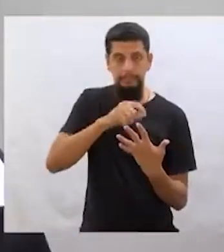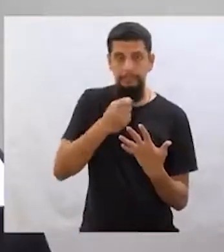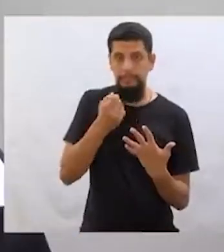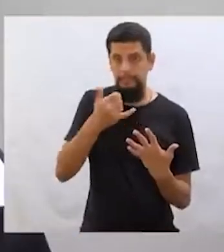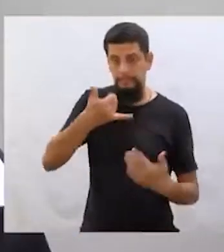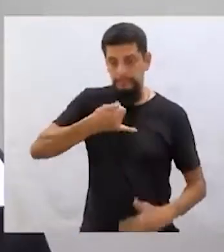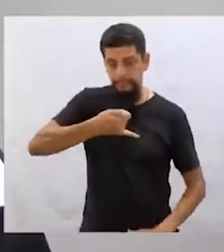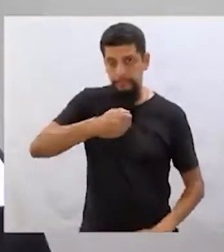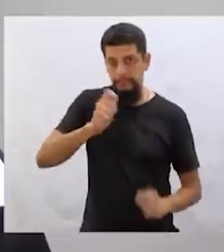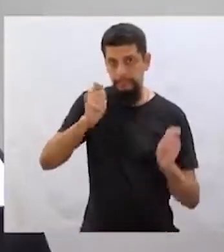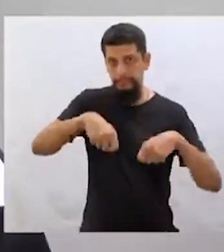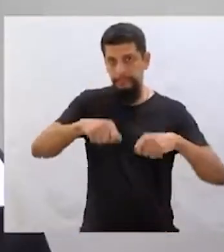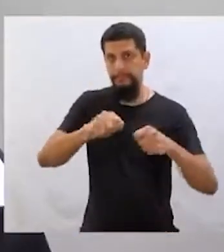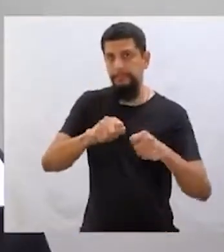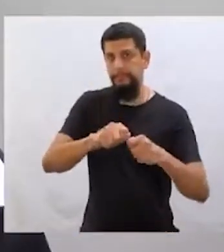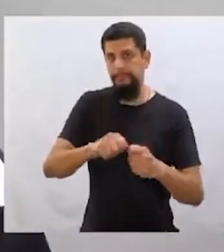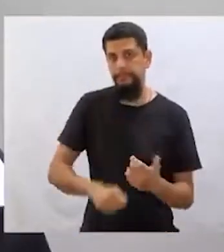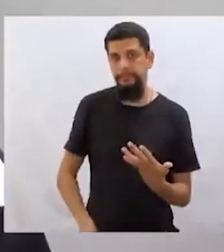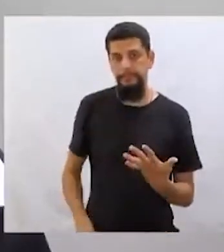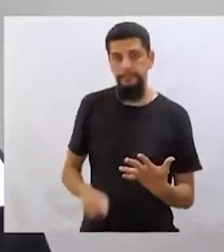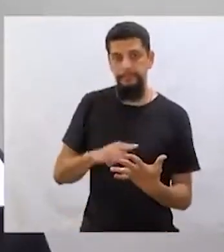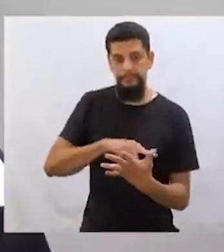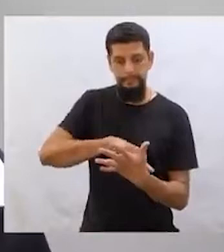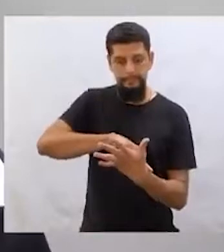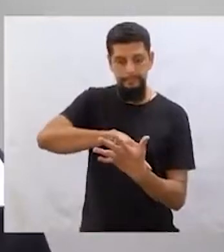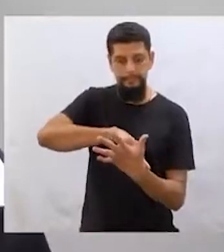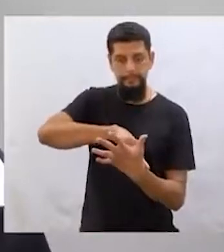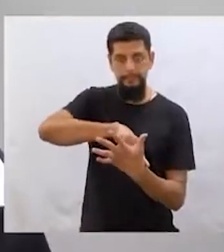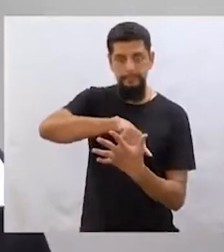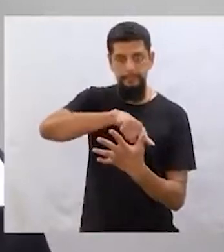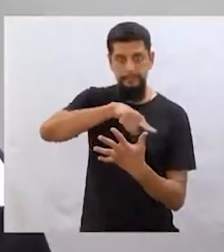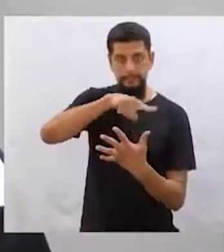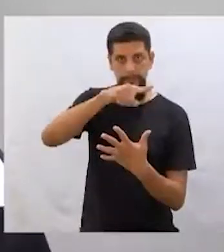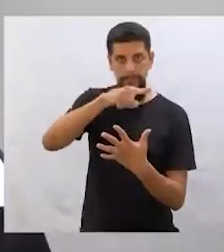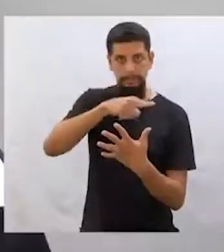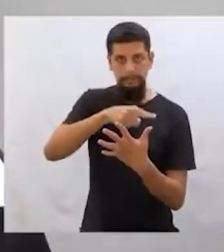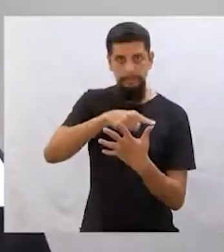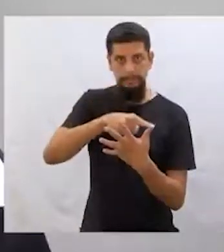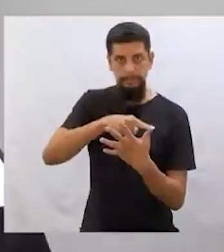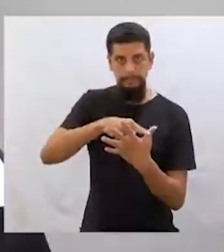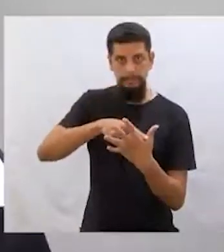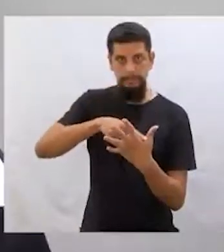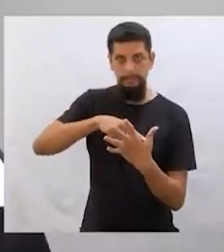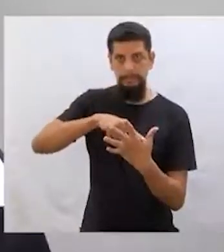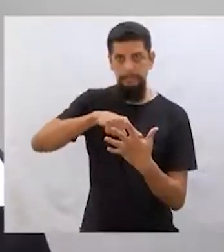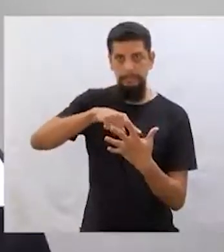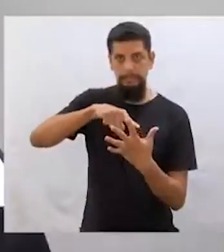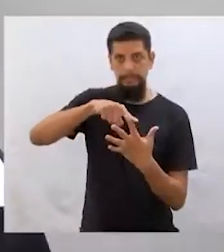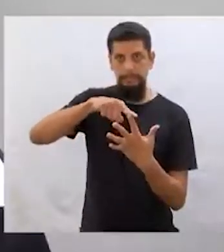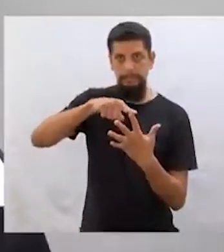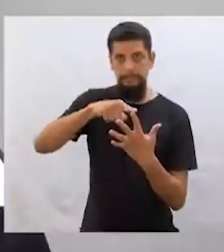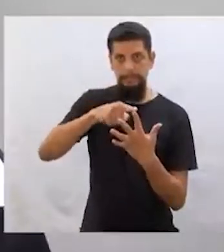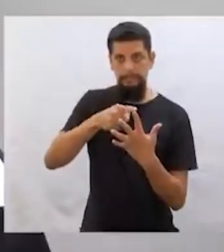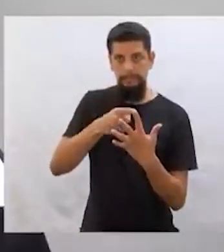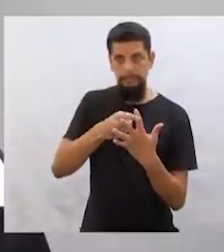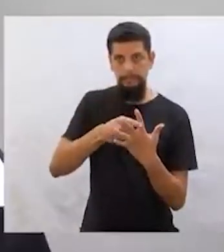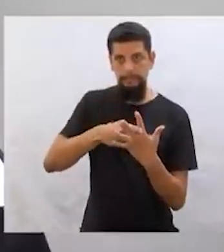giz de cera. Passei em um, passar em outro. Eu também tô